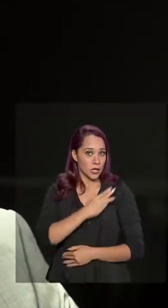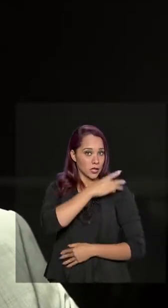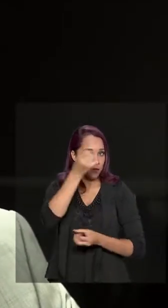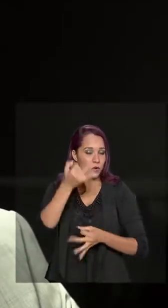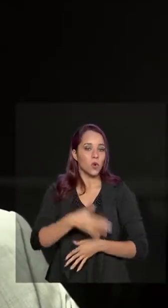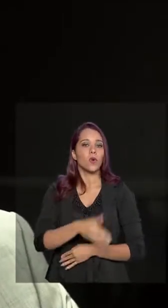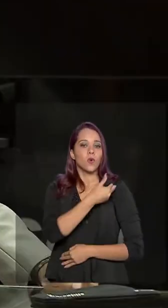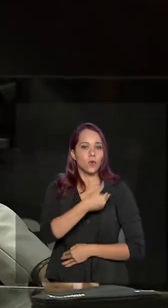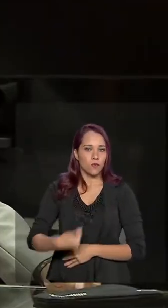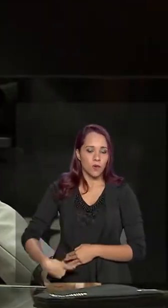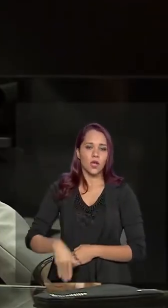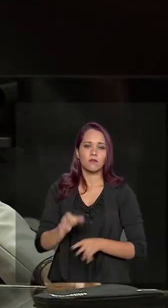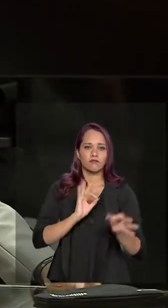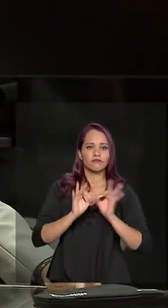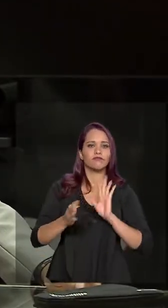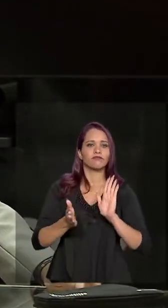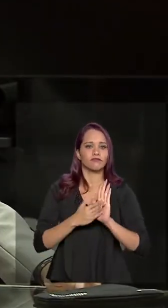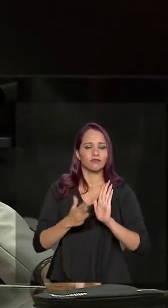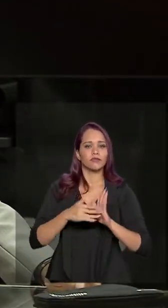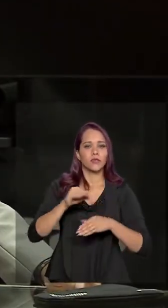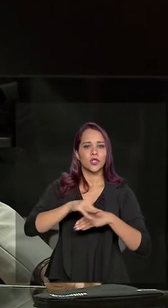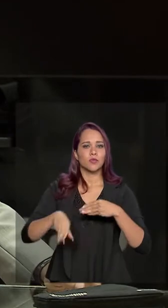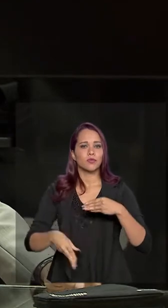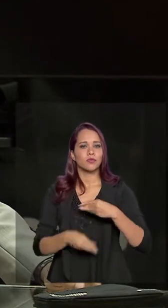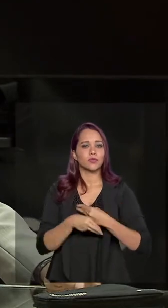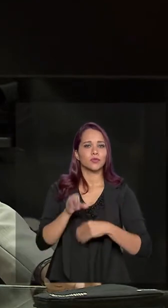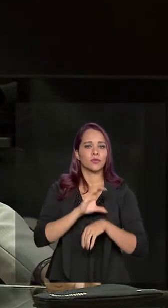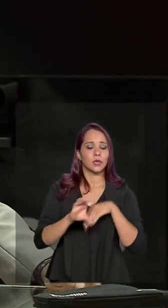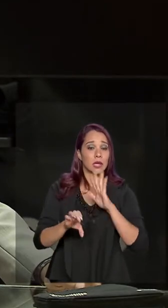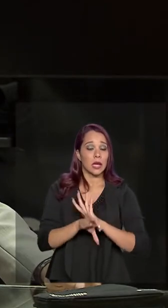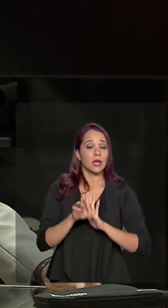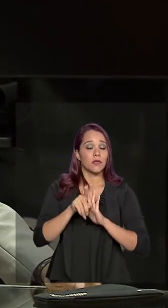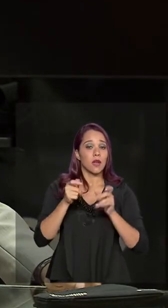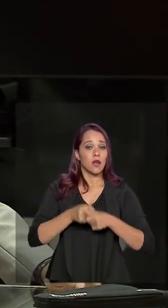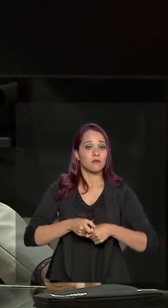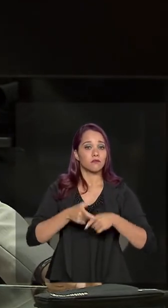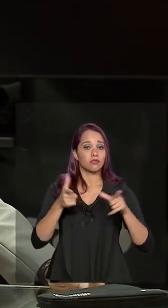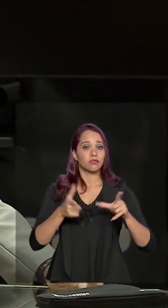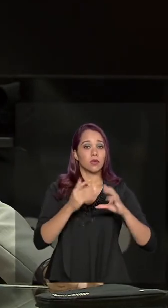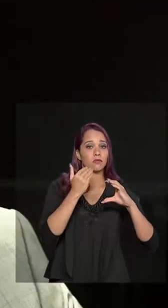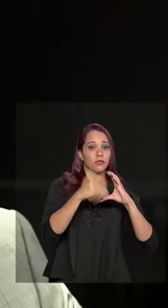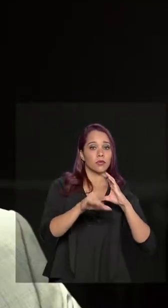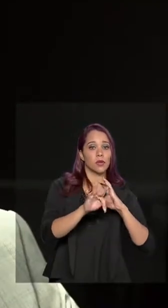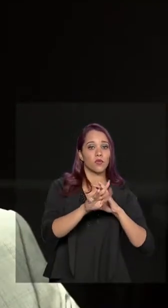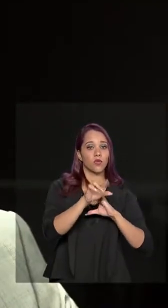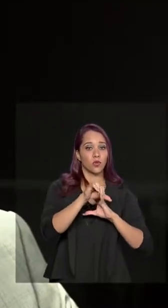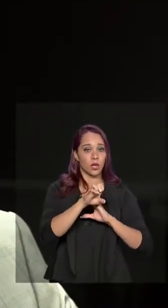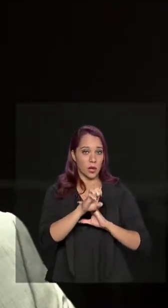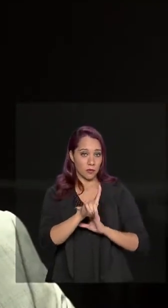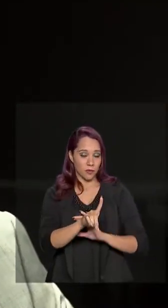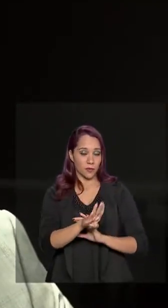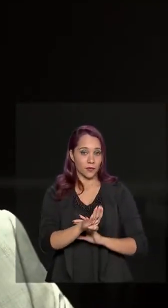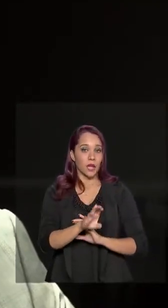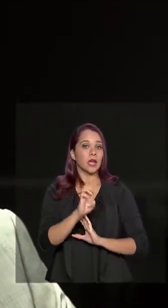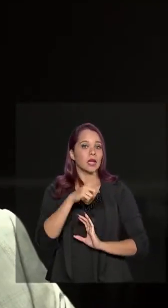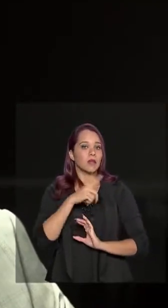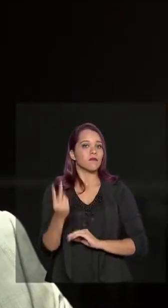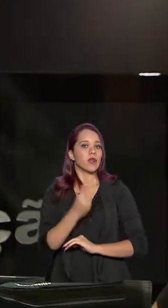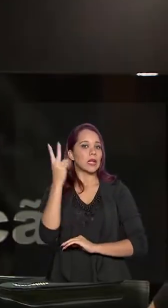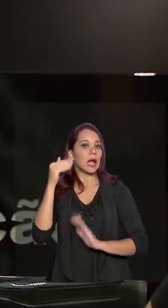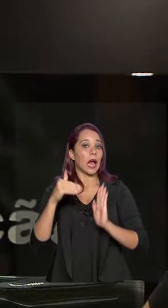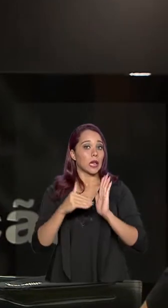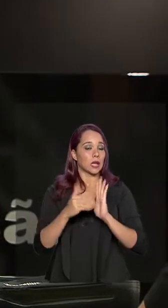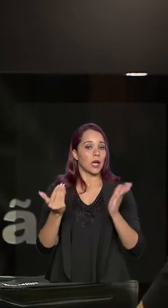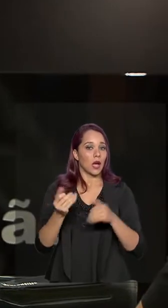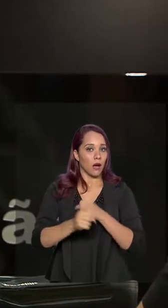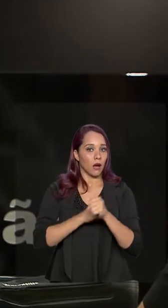prepara uma proposta de emenda constitucional que amplia o repasse para o Fundeb, que tem vigência até este ano.